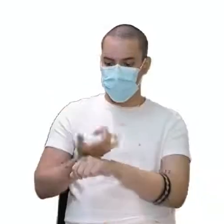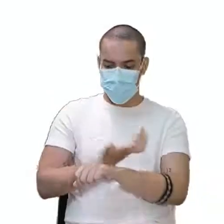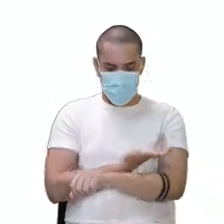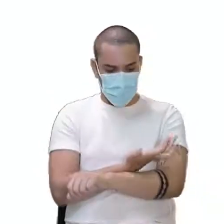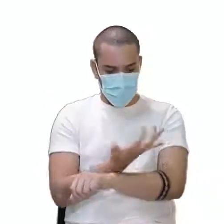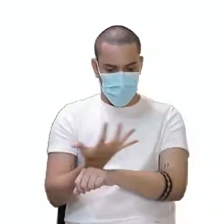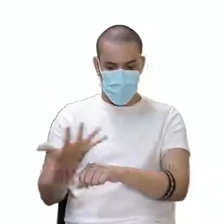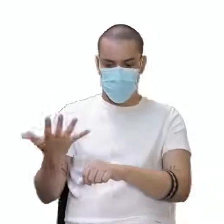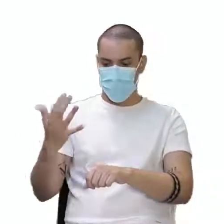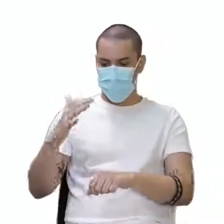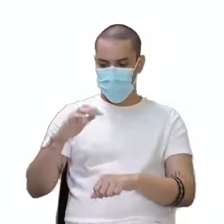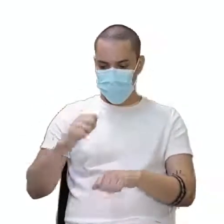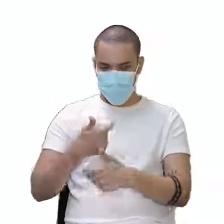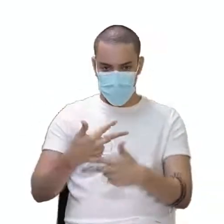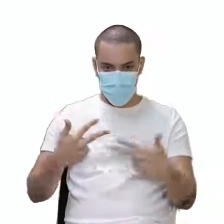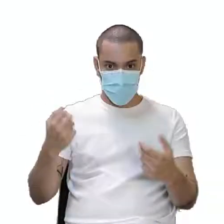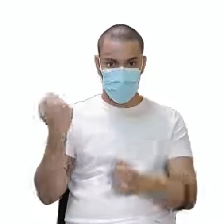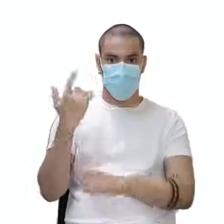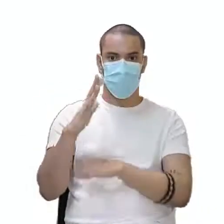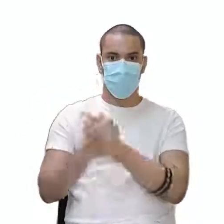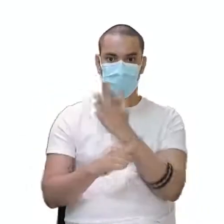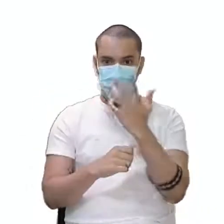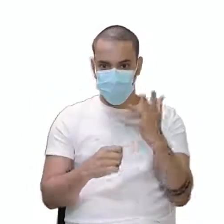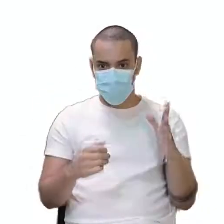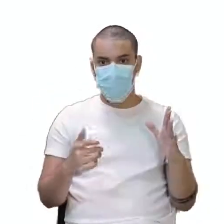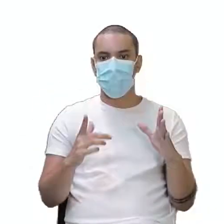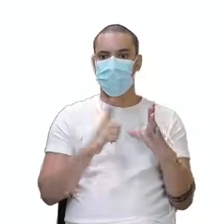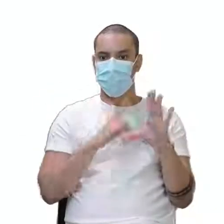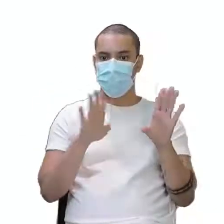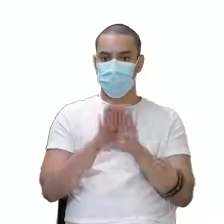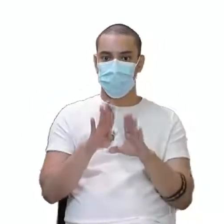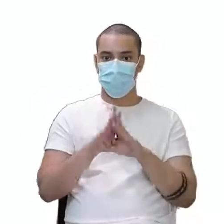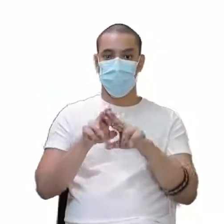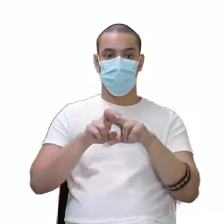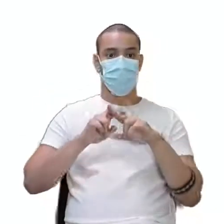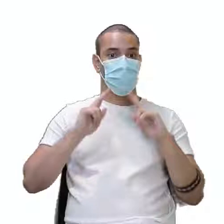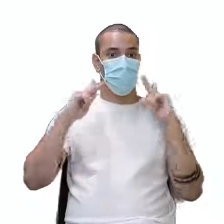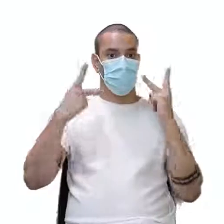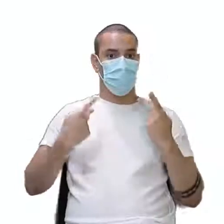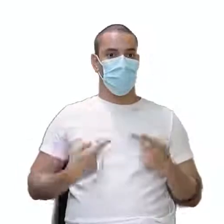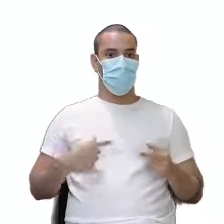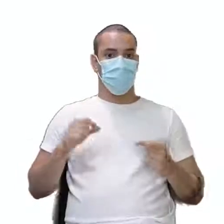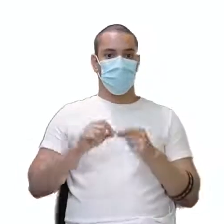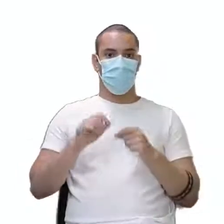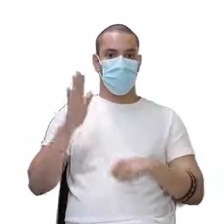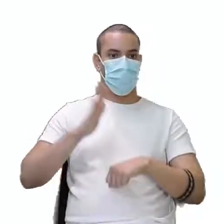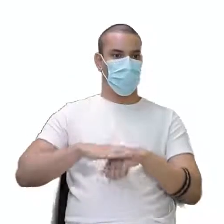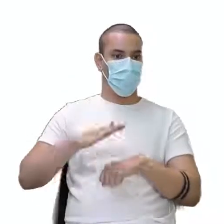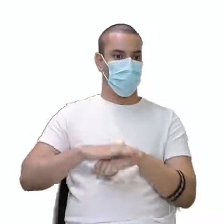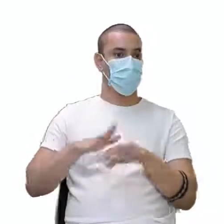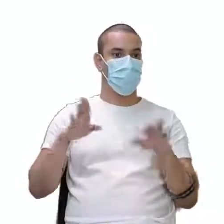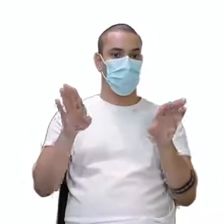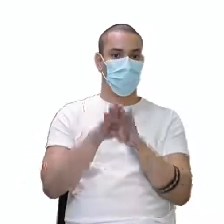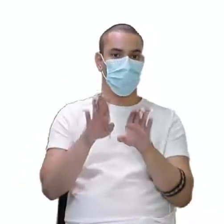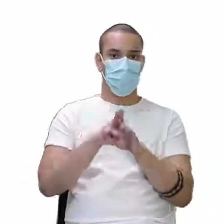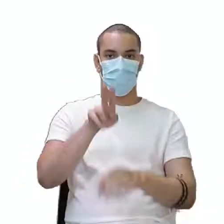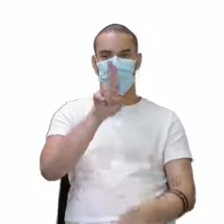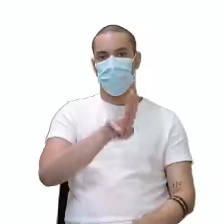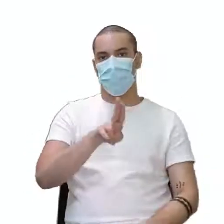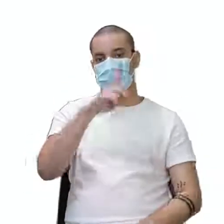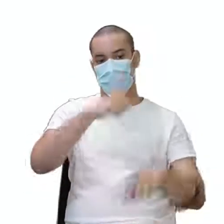plantação também, cadê? Tem plantação por aqui. Então, o ser humano ele vai fazer várias atividades onde ele também vai estar utilizando esse